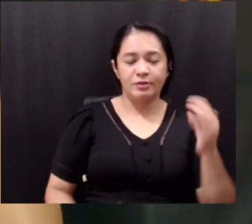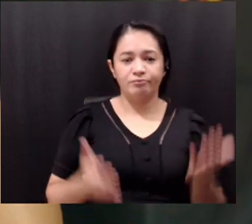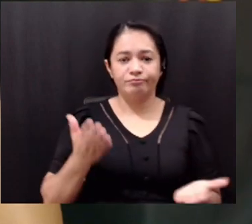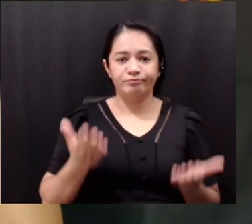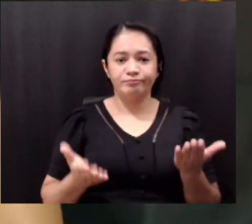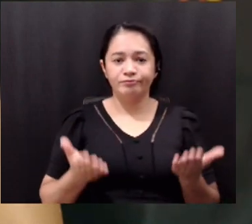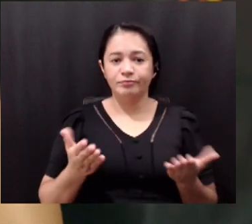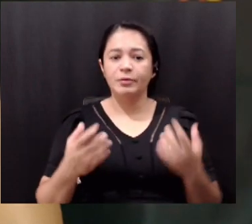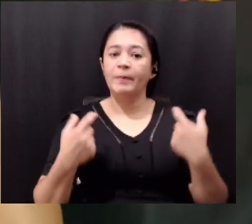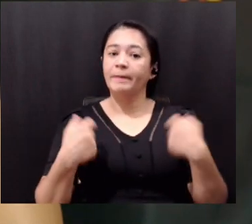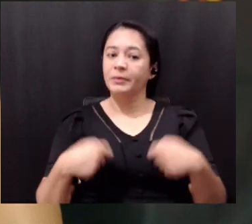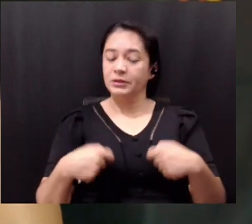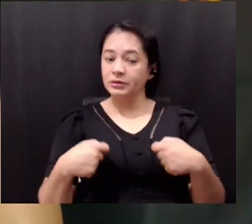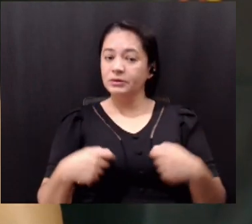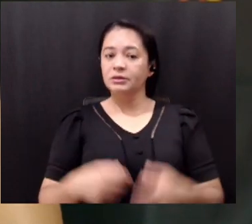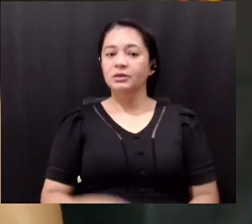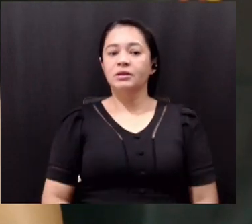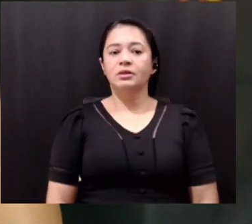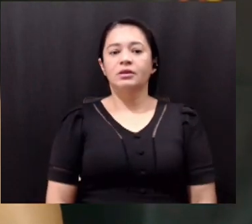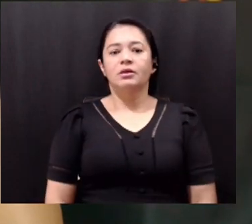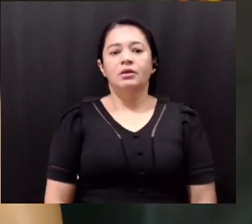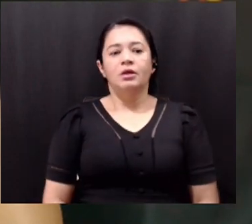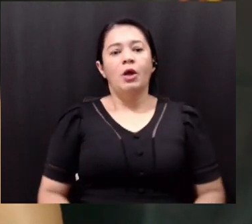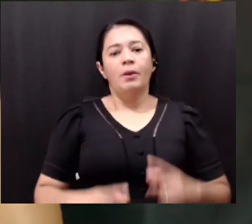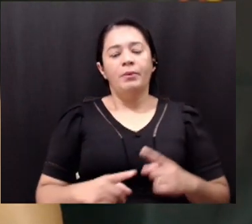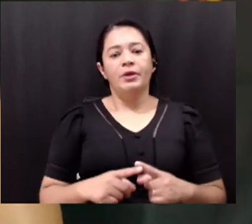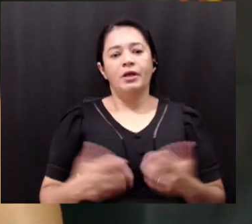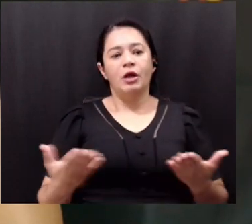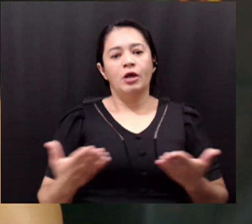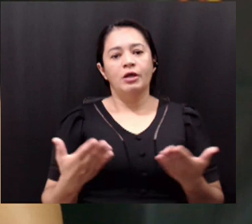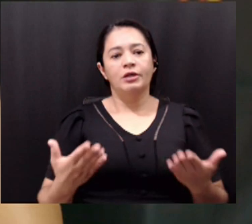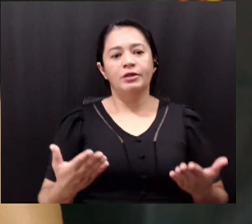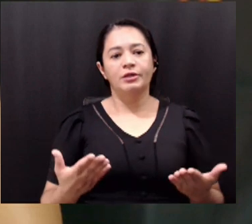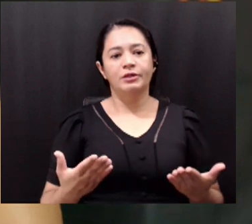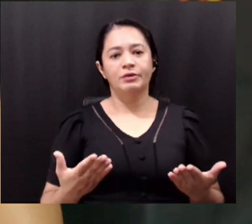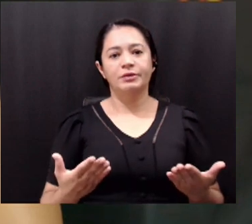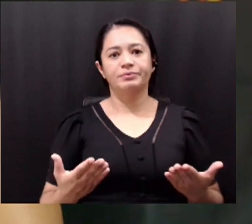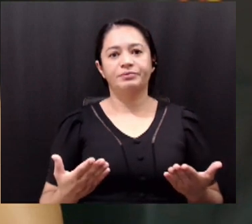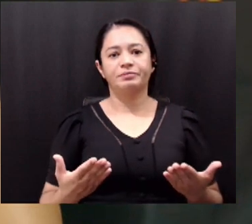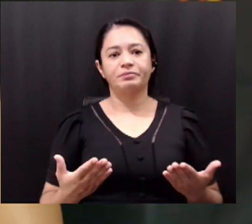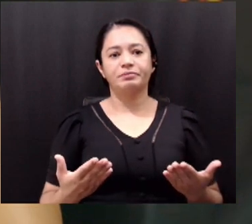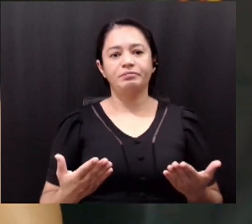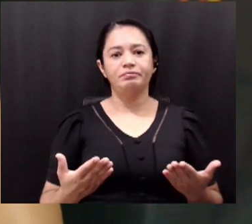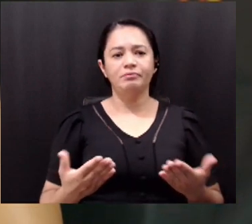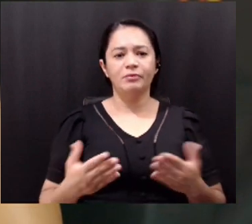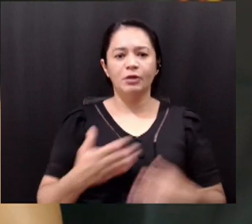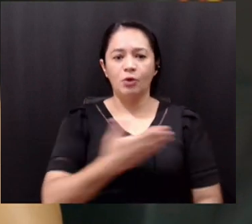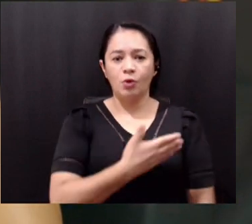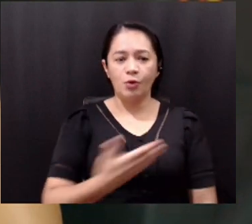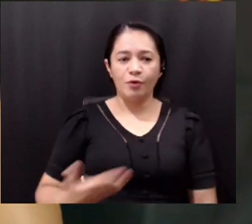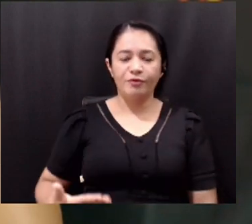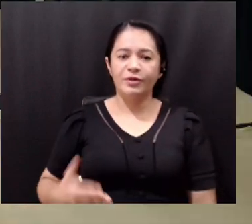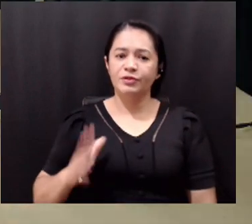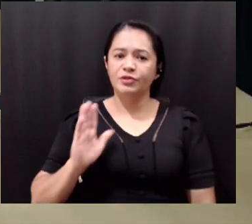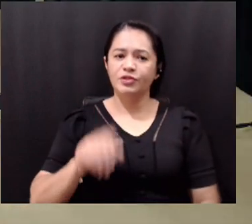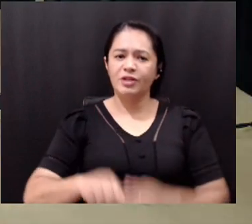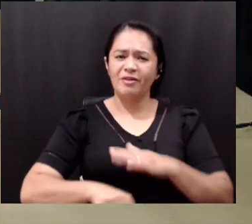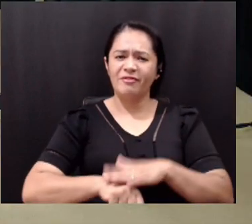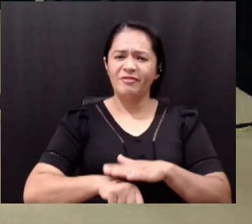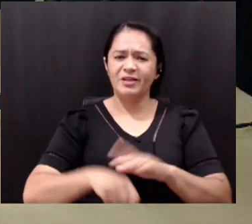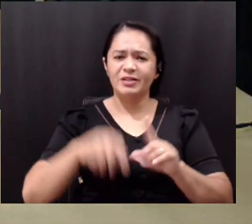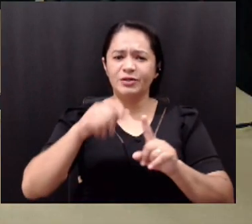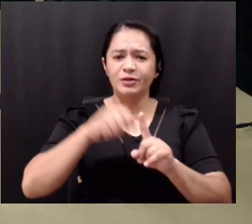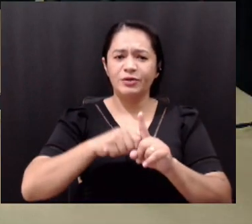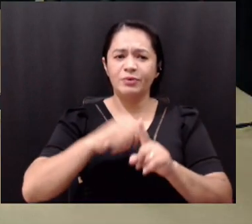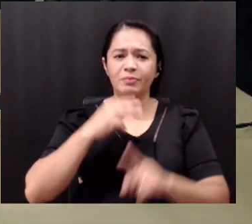questão dessa atualização, né, que o governo fez agora, foi esse mês de março? Ela vai valer para